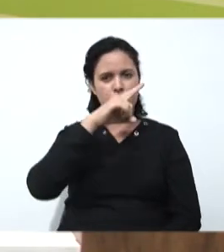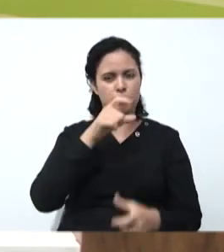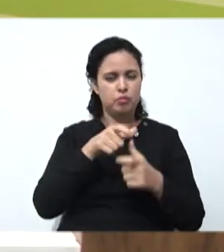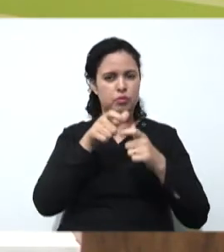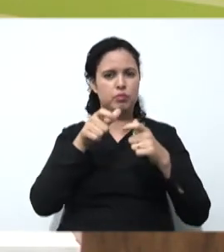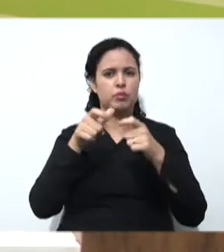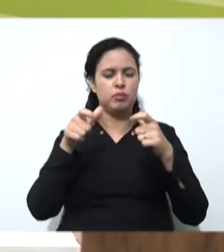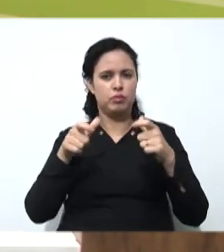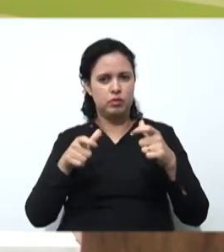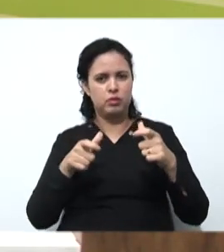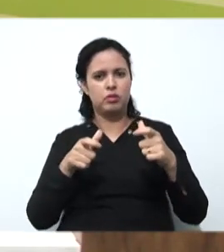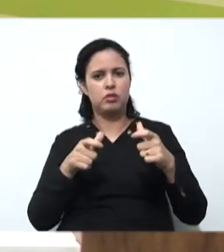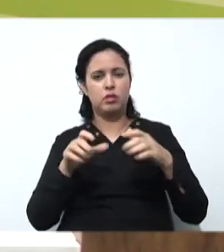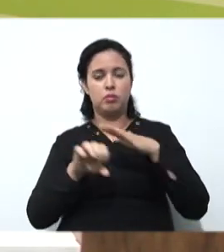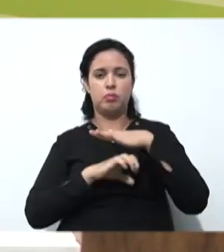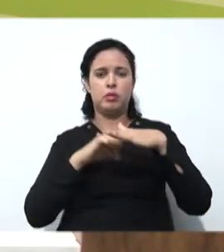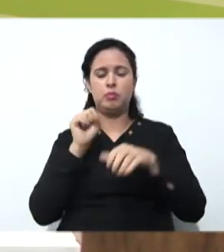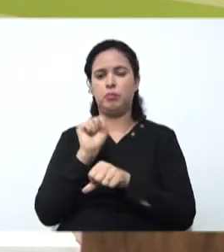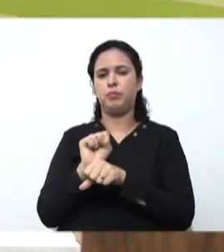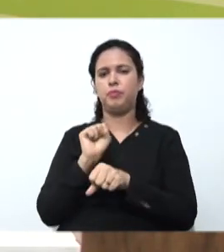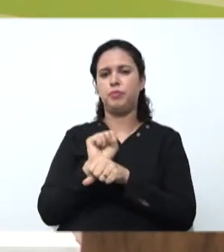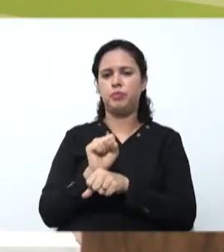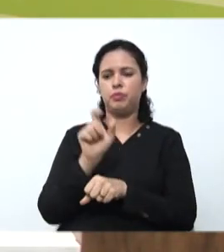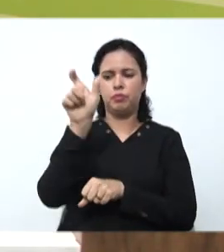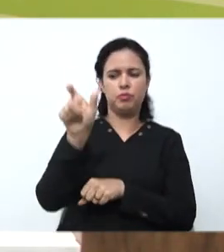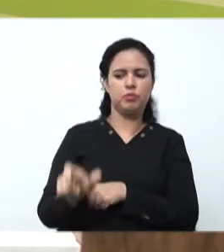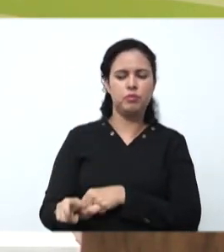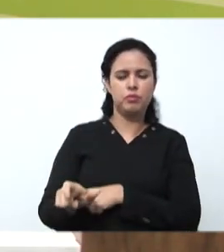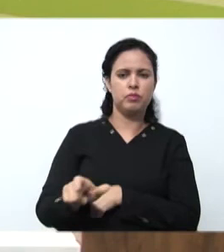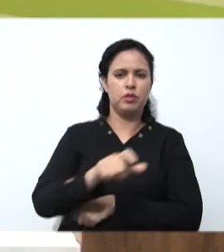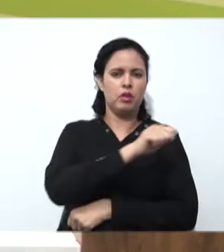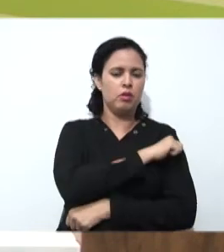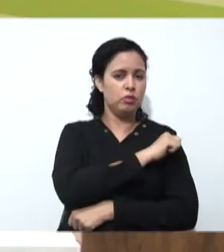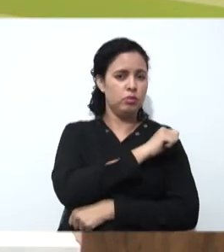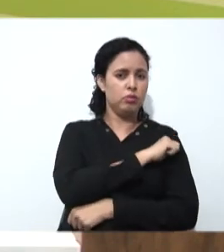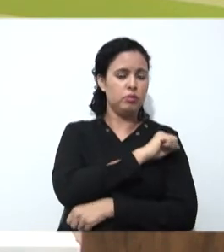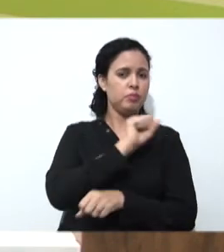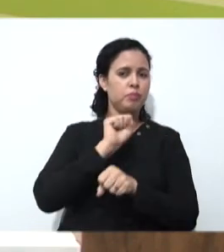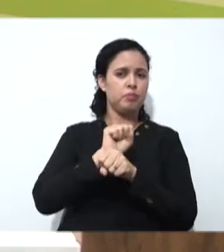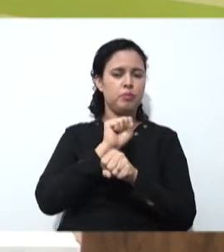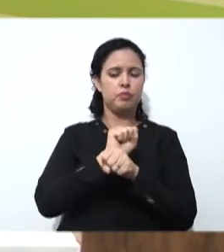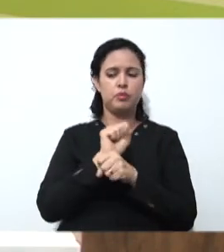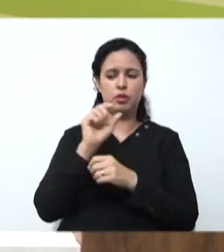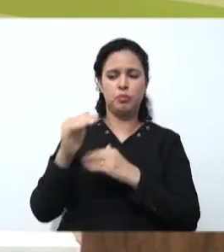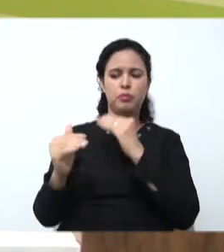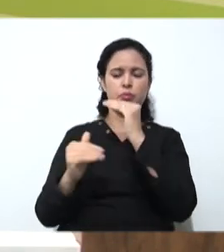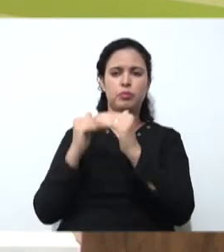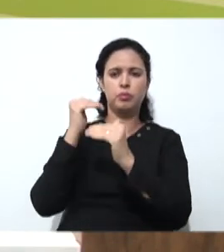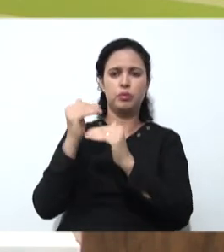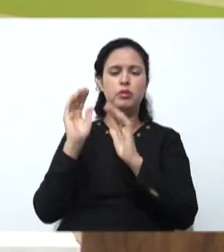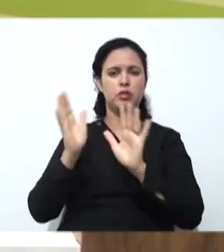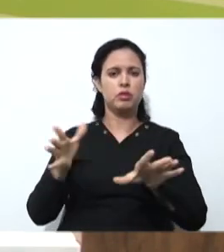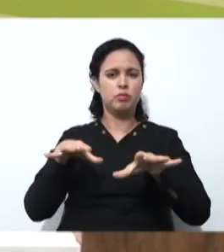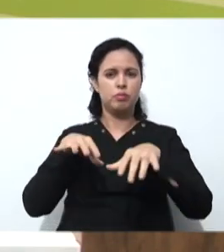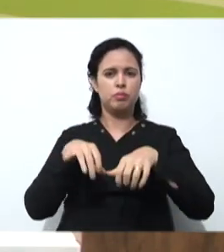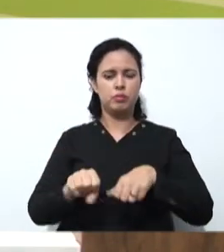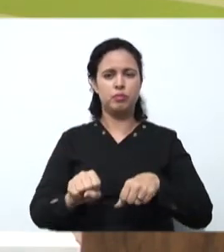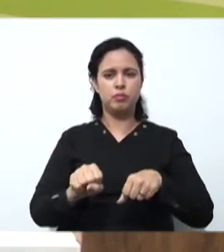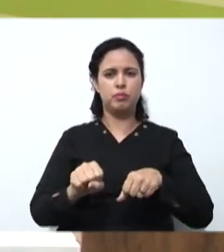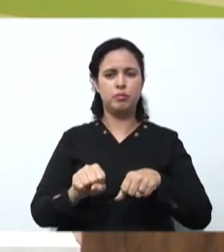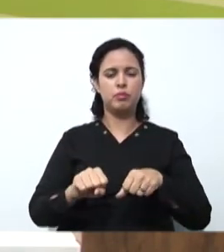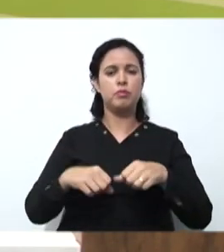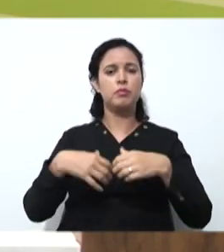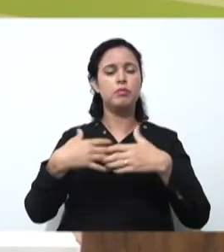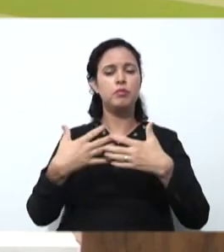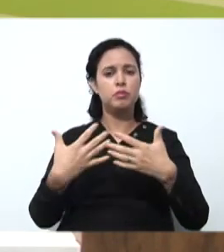empresa ela passa a apostar mais neste aluno, né, geralmente são alunos com uma boa formação. Então